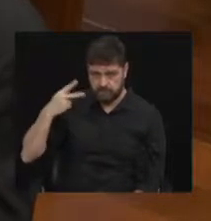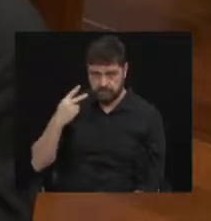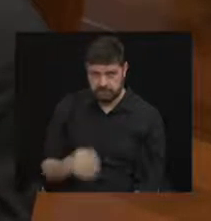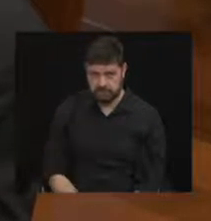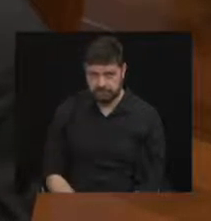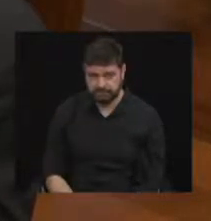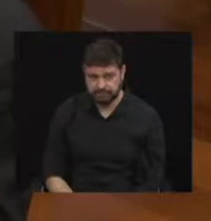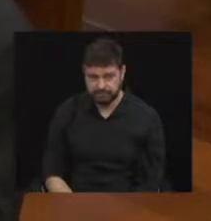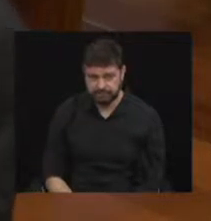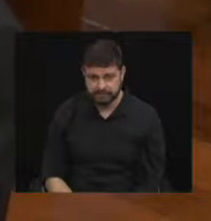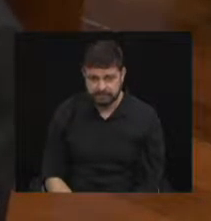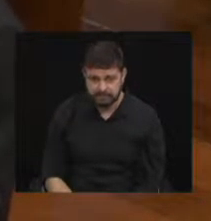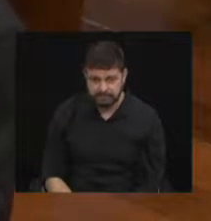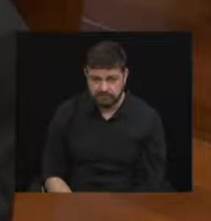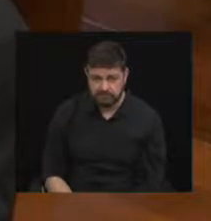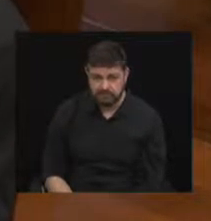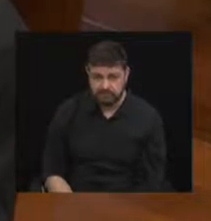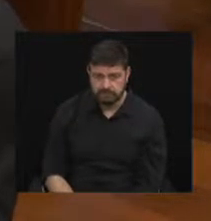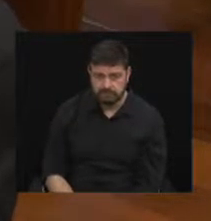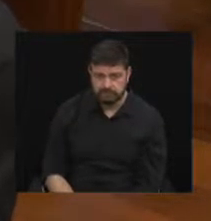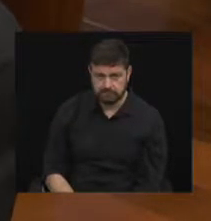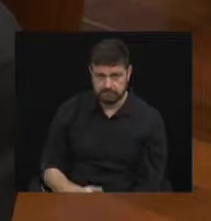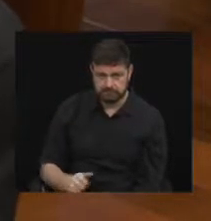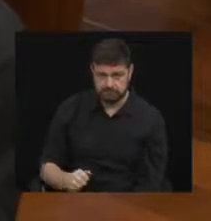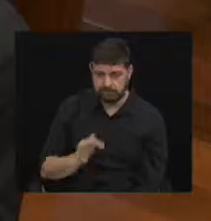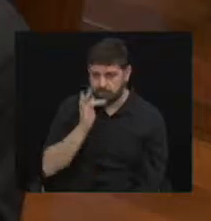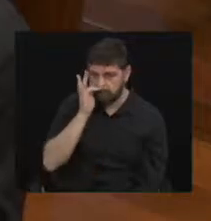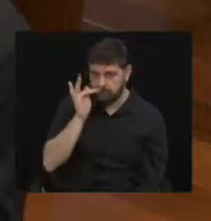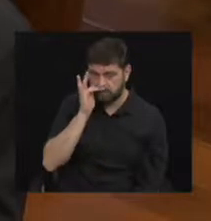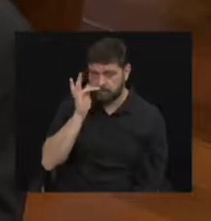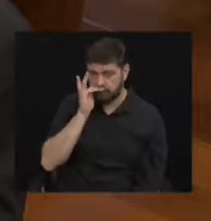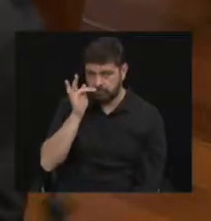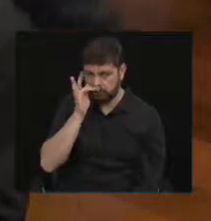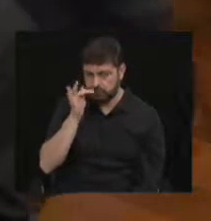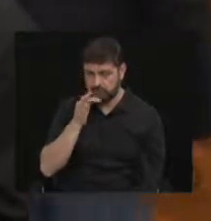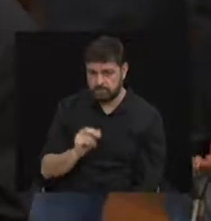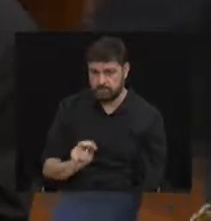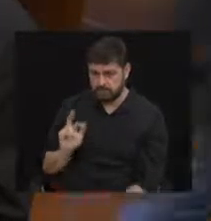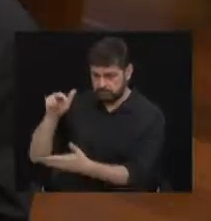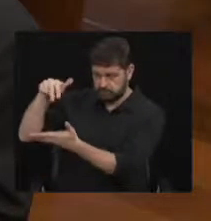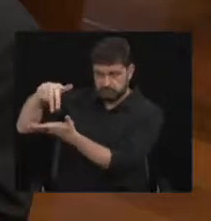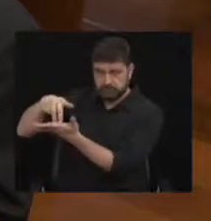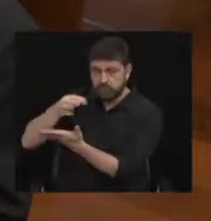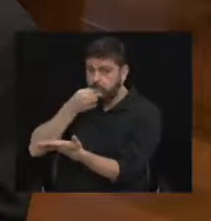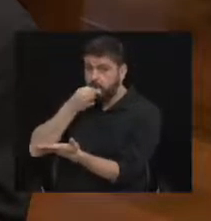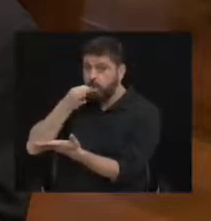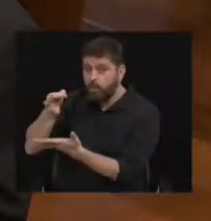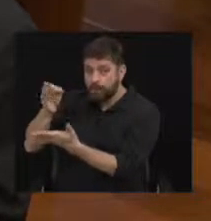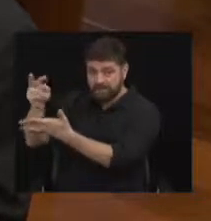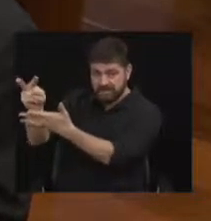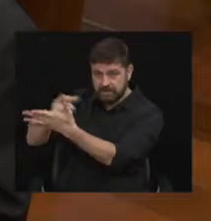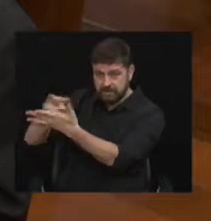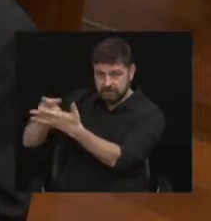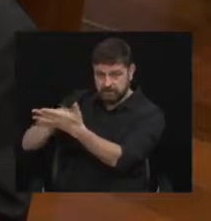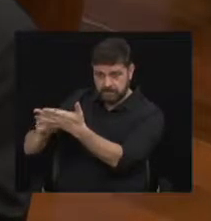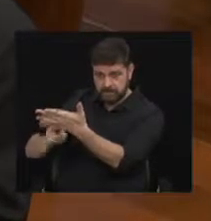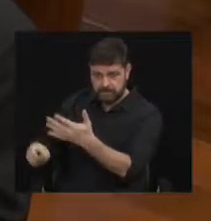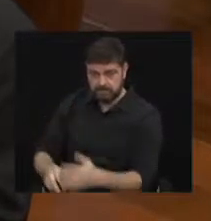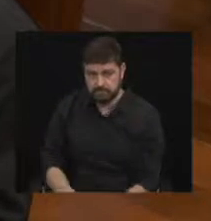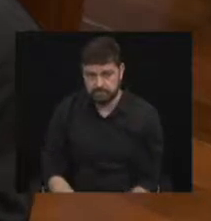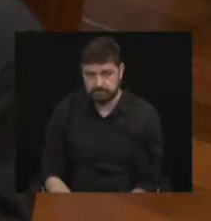222-590, de autoria do vereador Rafa Zimbaldi, que concede diploma de honra ao mérito ao Tribunal Regional do Trabalho, TRT, em comemoração aos 30